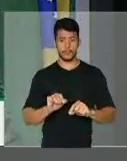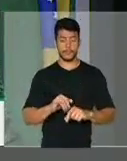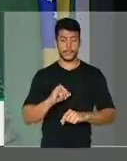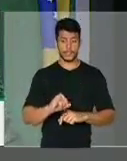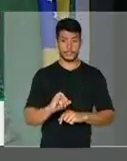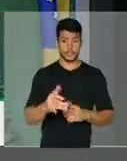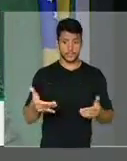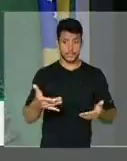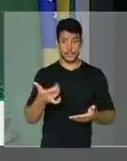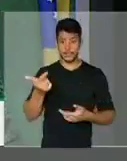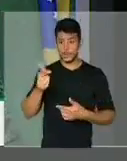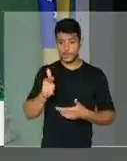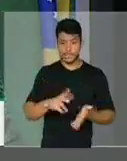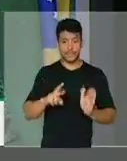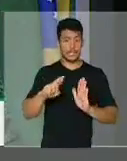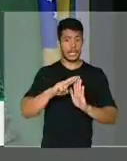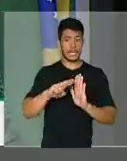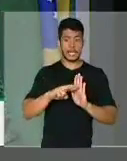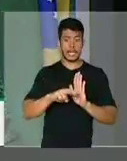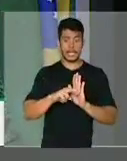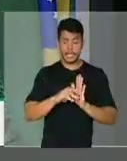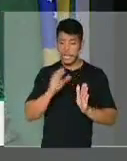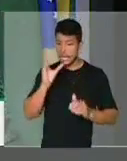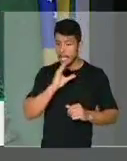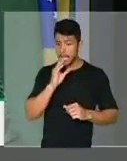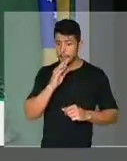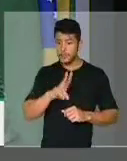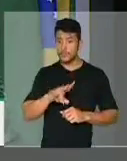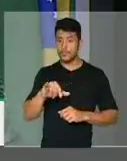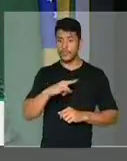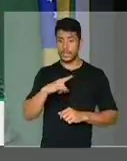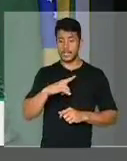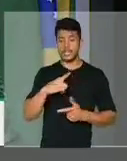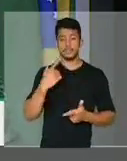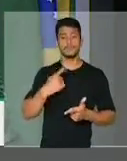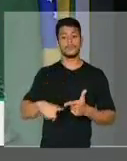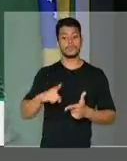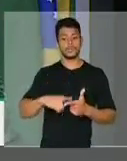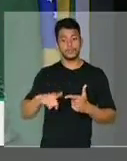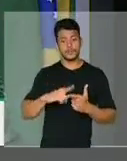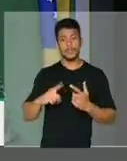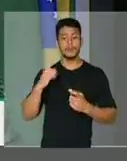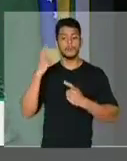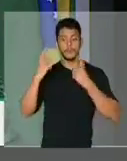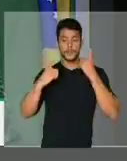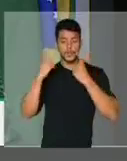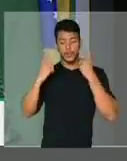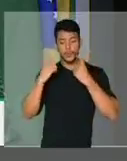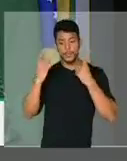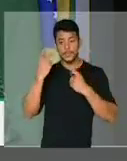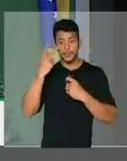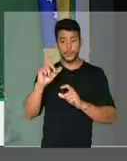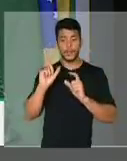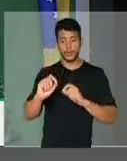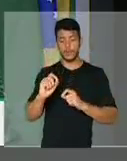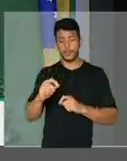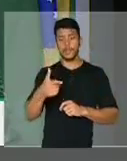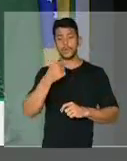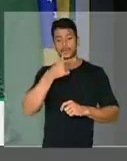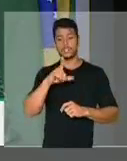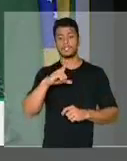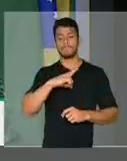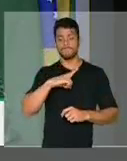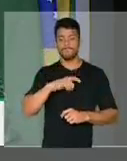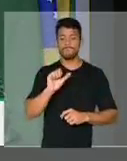não for regulamentada logo, vai trazer transtornos para a prestação desse